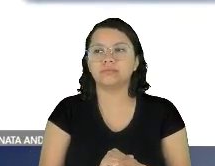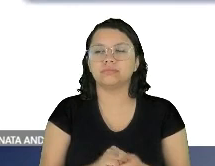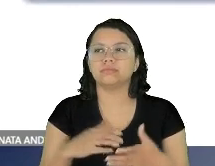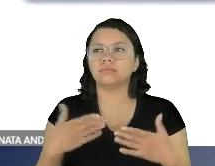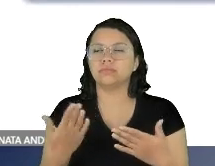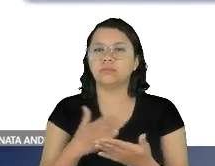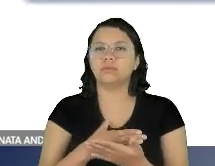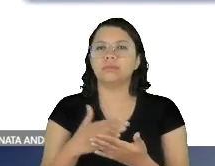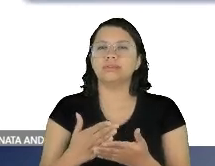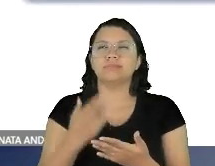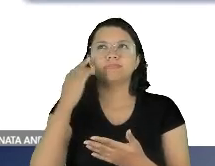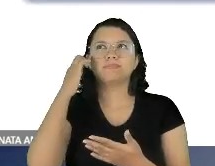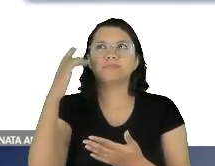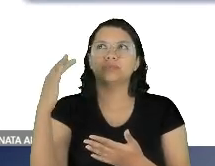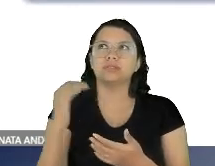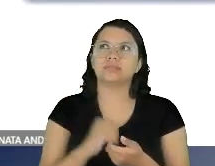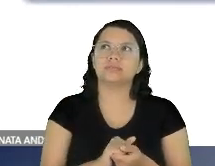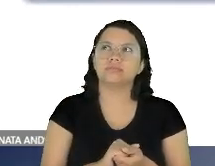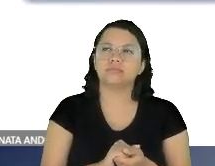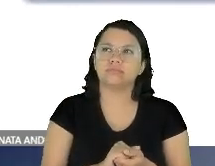E aí começaram a se pensar